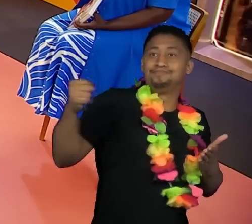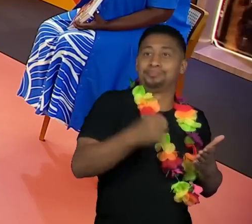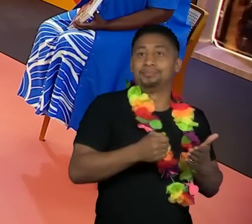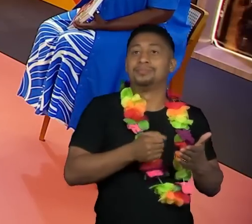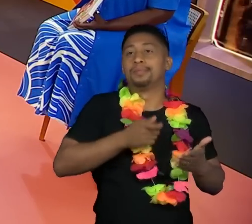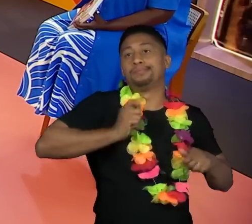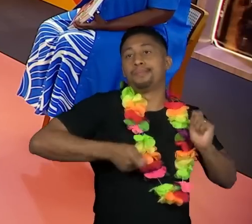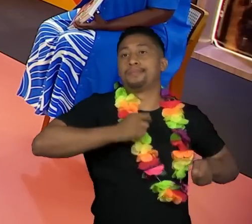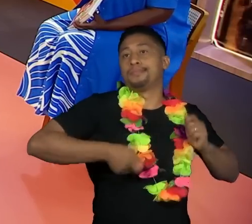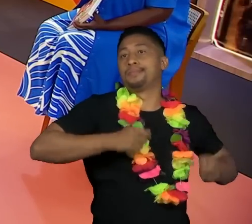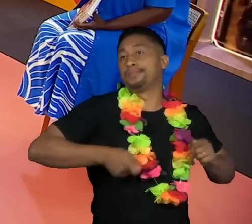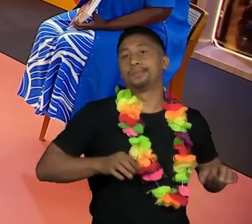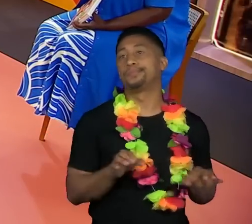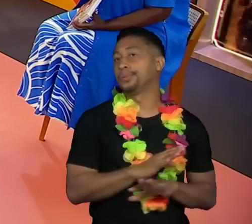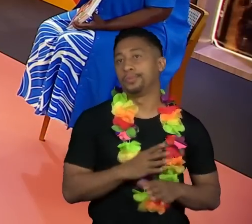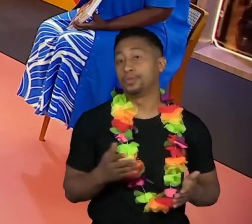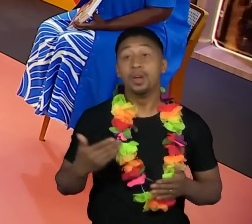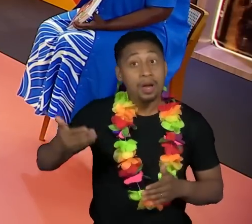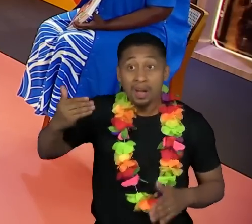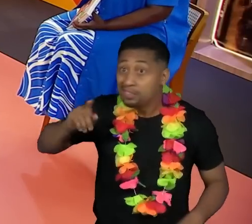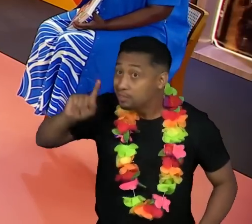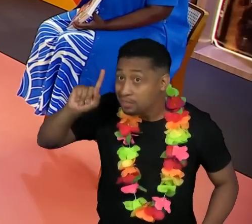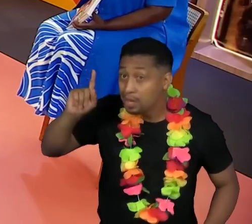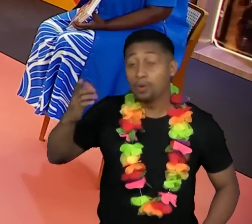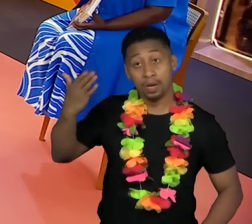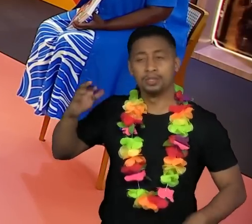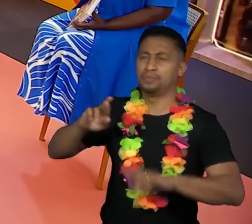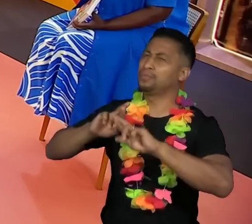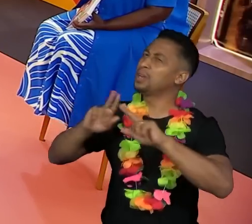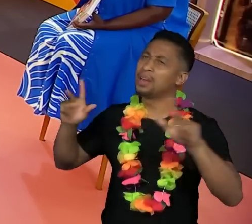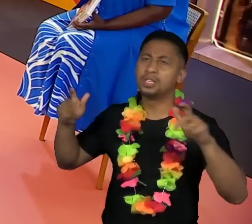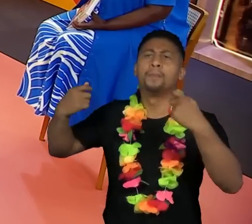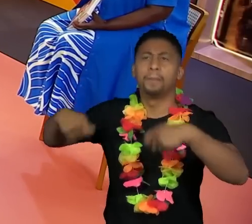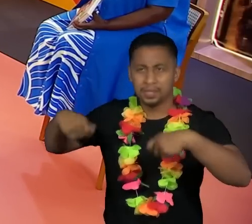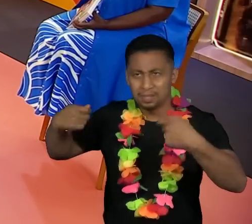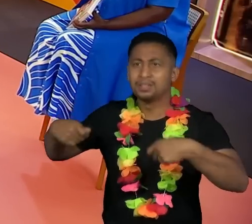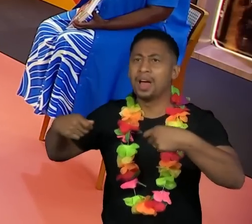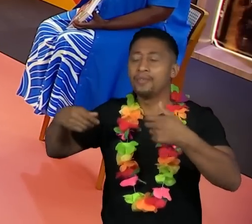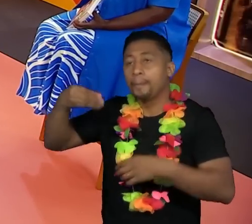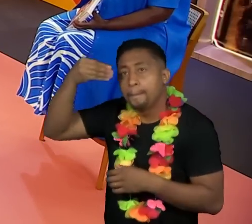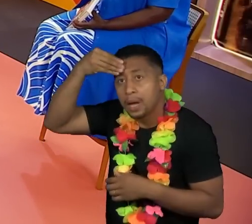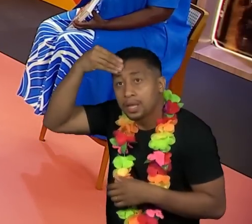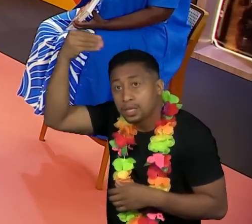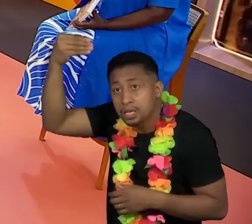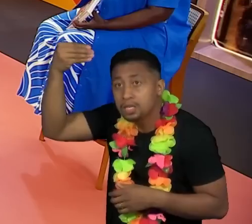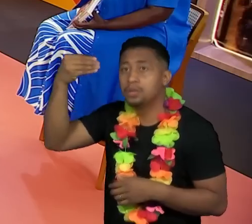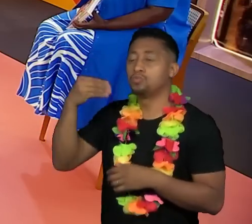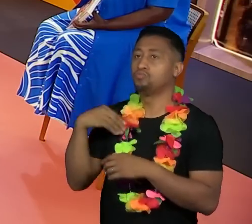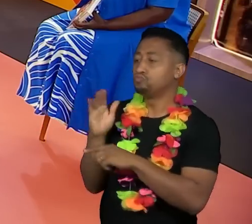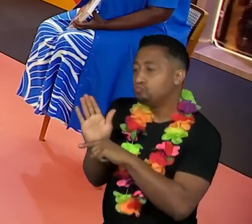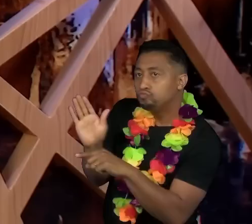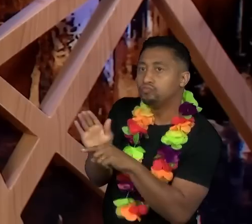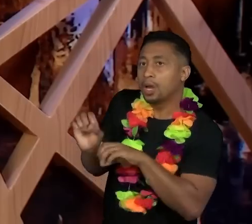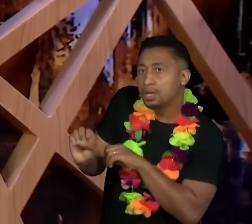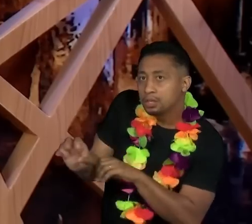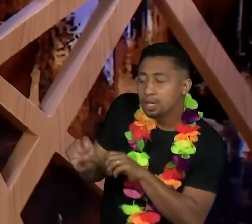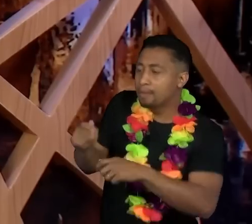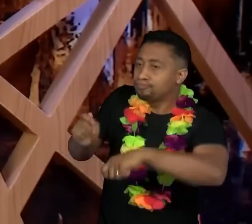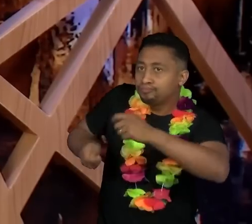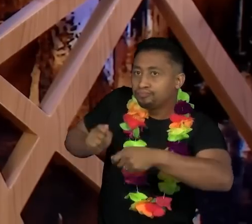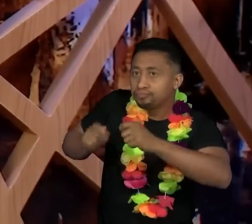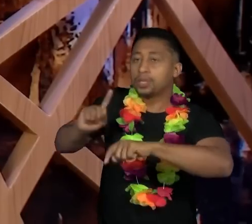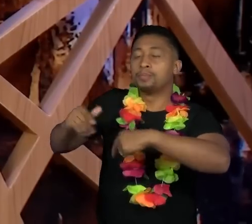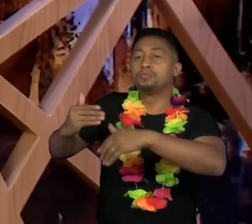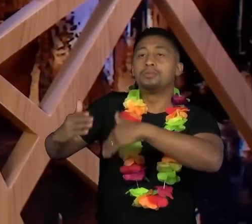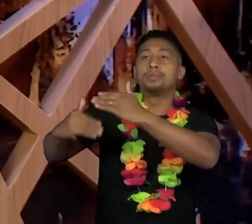e a porta-bandeira também era cria da comunidade. Hoje tem a rainha da bateria troca. era cria da comunidade. Então, isso se distancia.